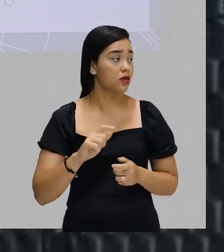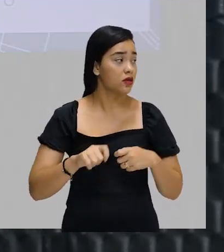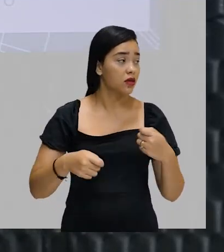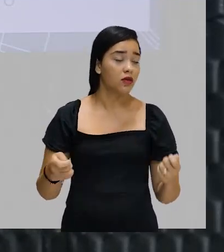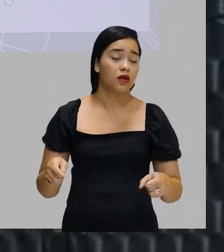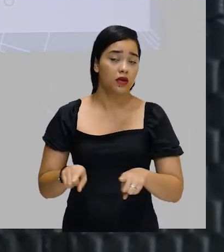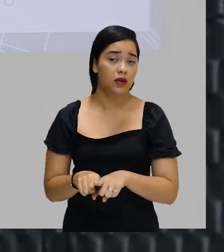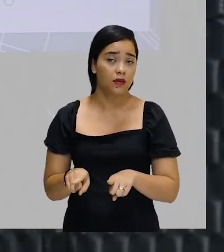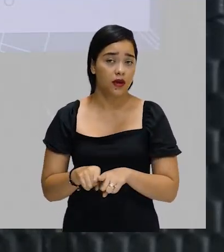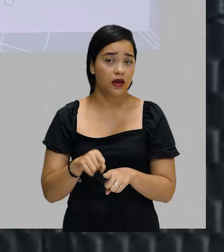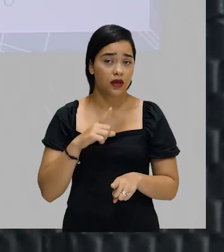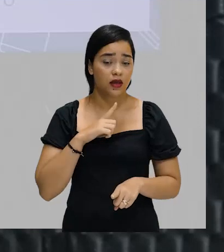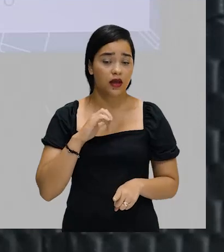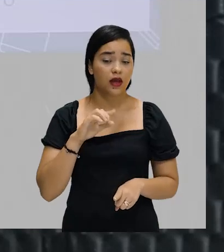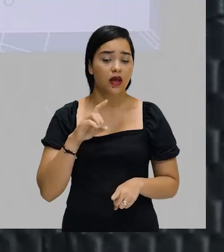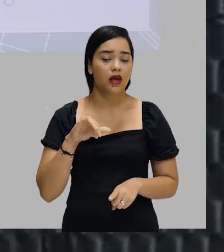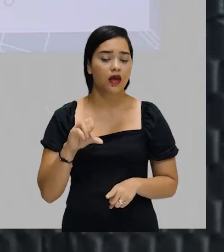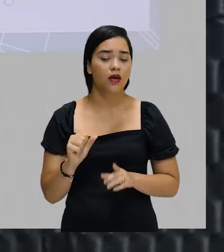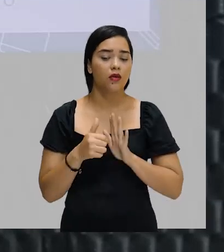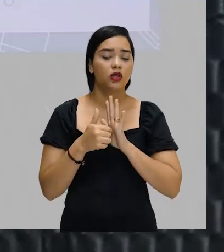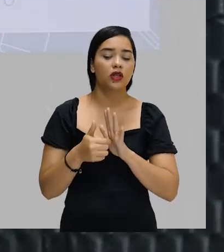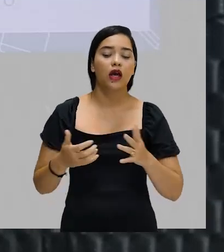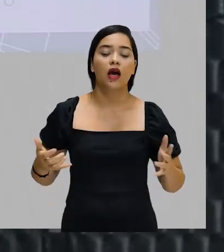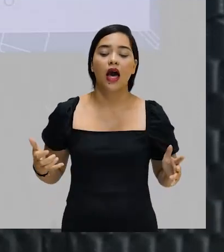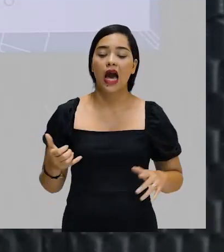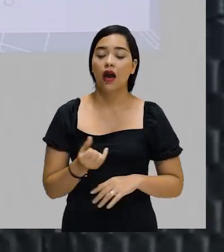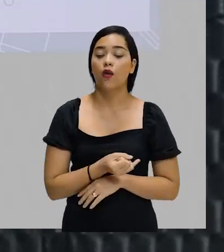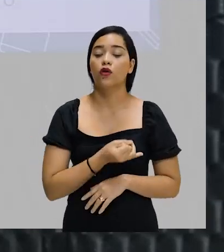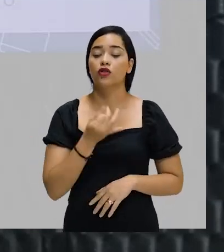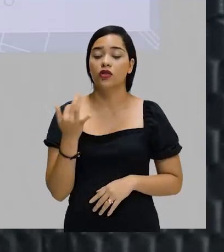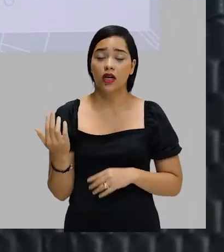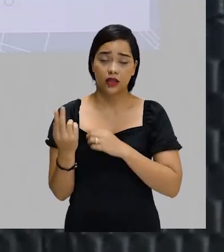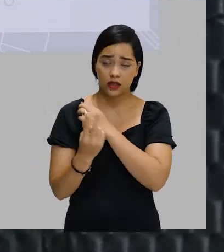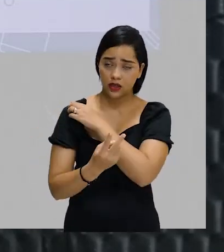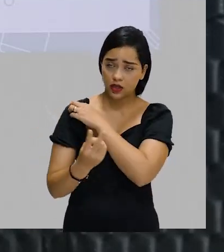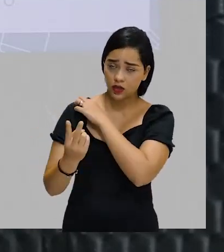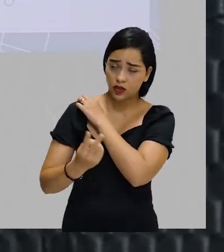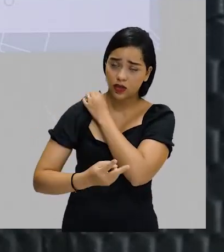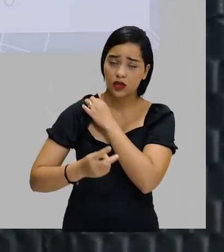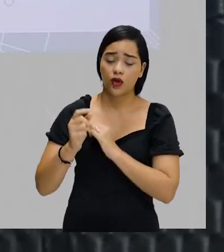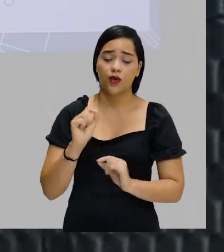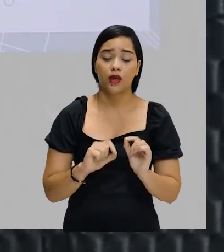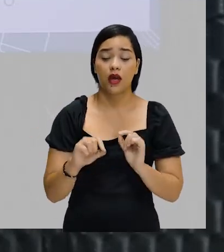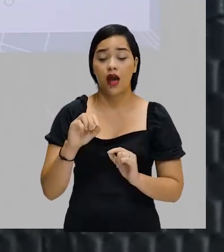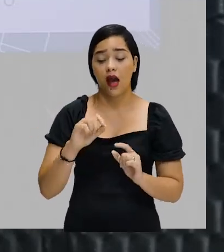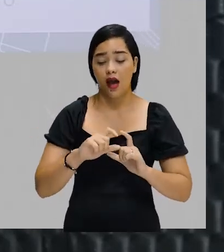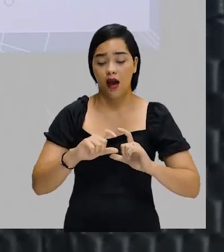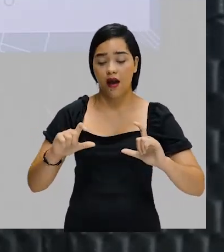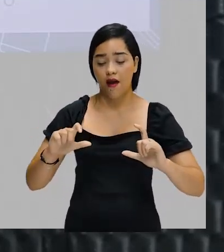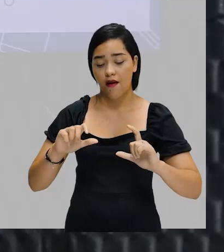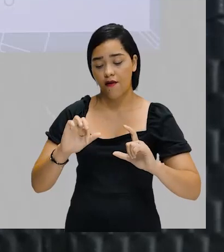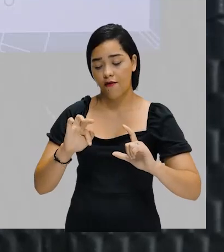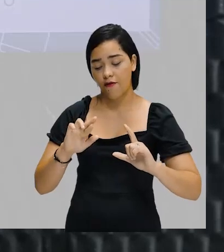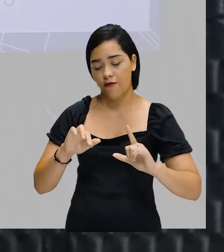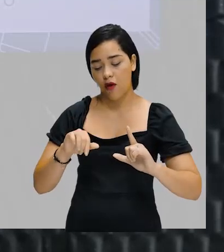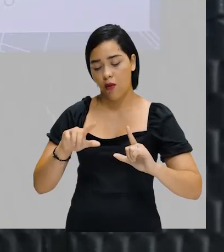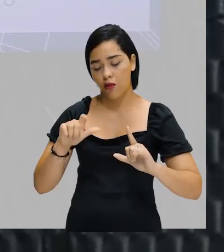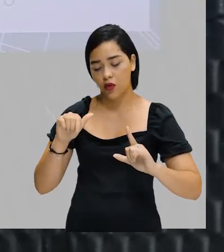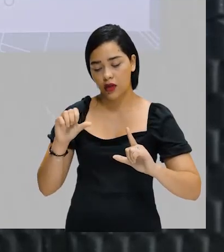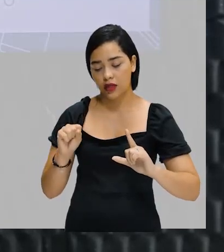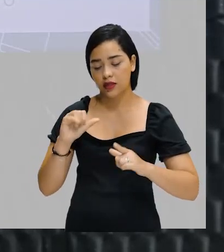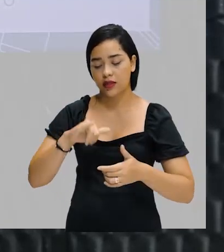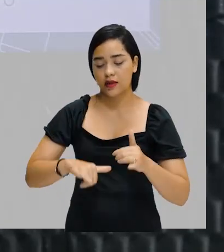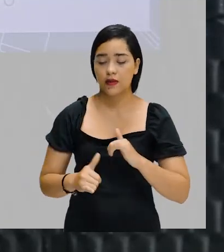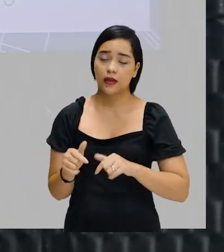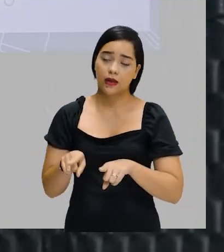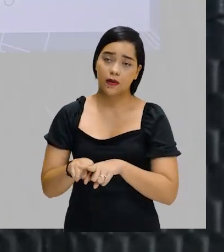e índices que vão indicar a quantidade desses átomos são as fórmulas químicas, ok?